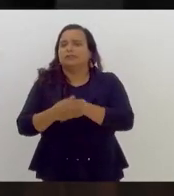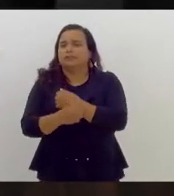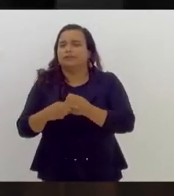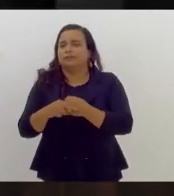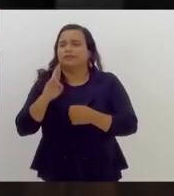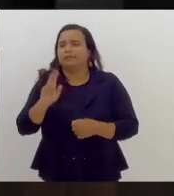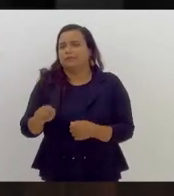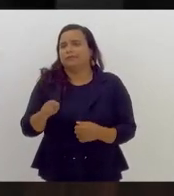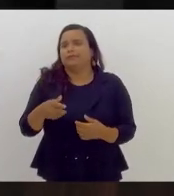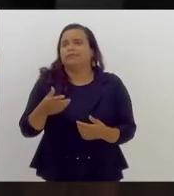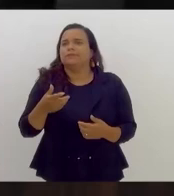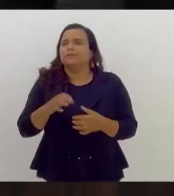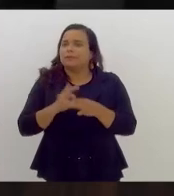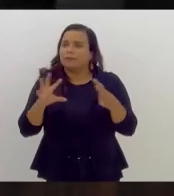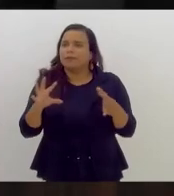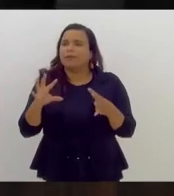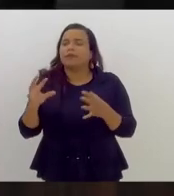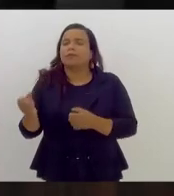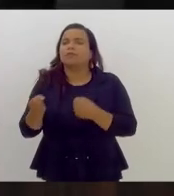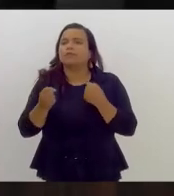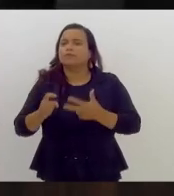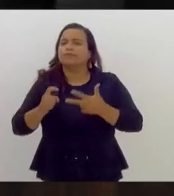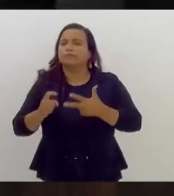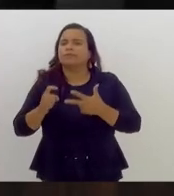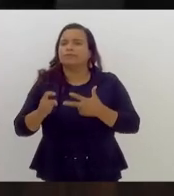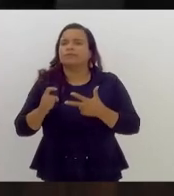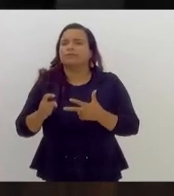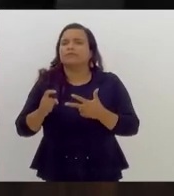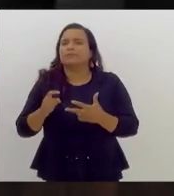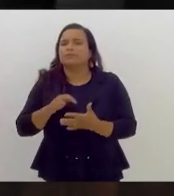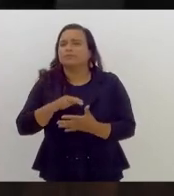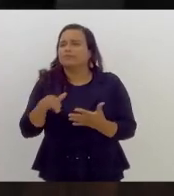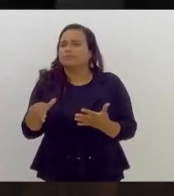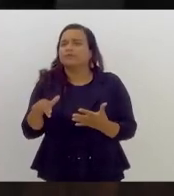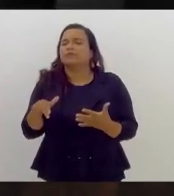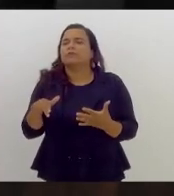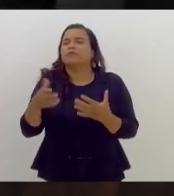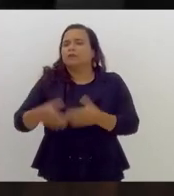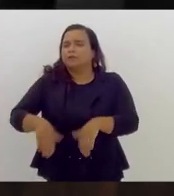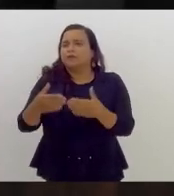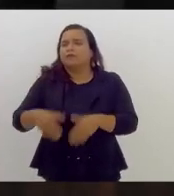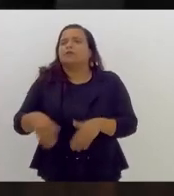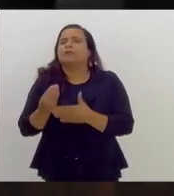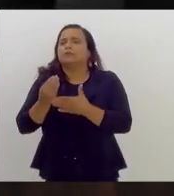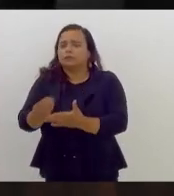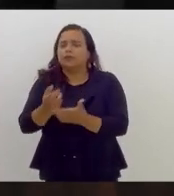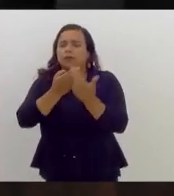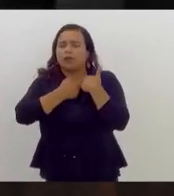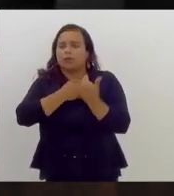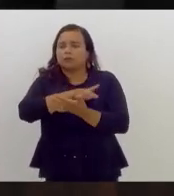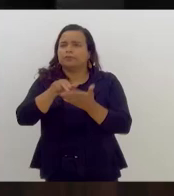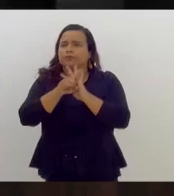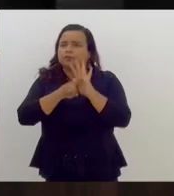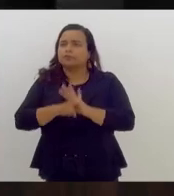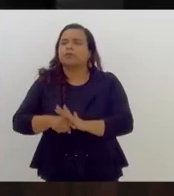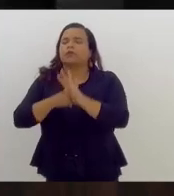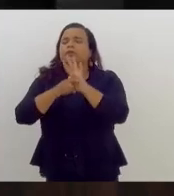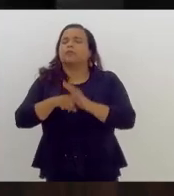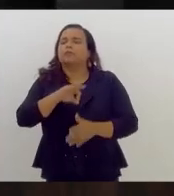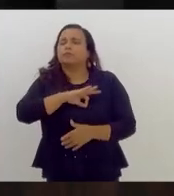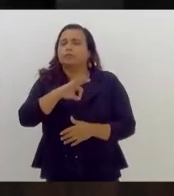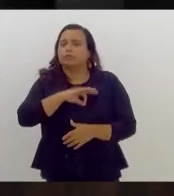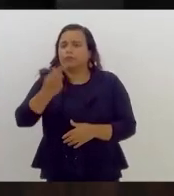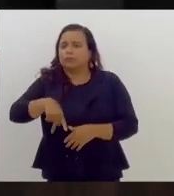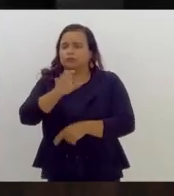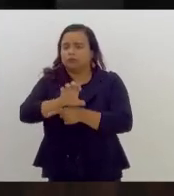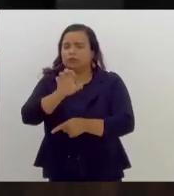que autoriza o Poder Executivo a convocar todos os aprovados do concurso público para provimento de cargos de investigador policial da Polícia Civil do Estado do Rio de Janeiro,